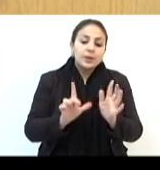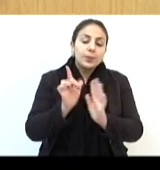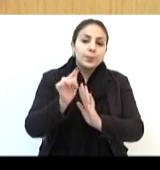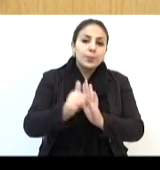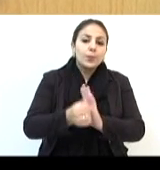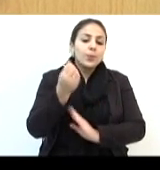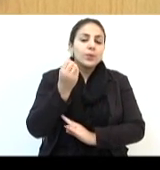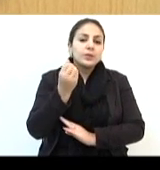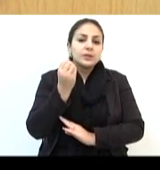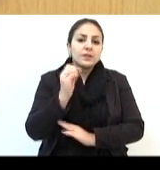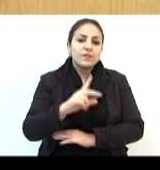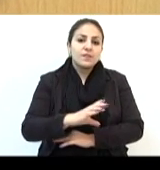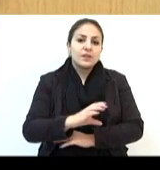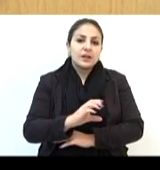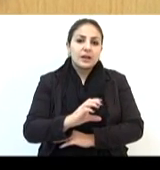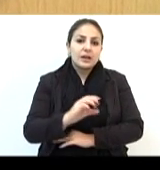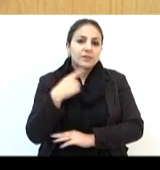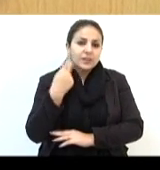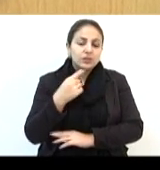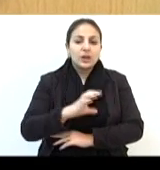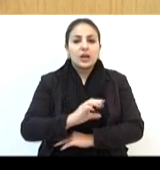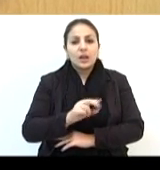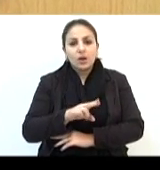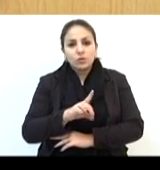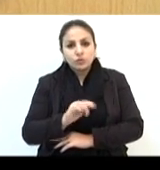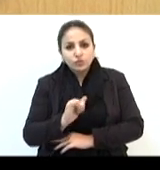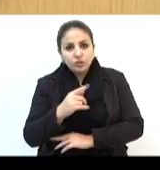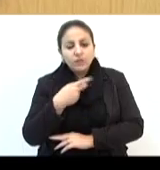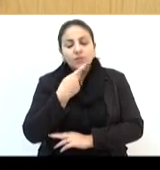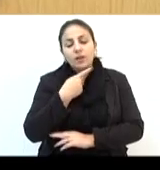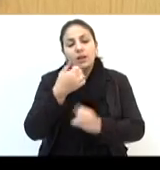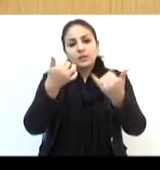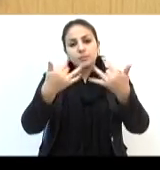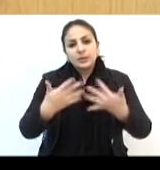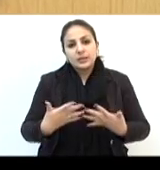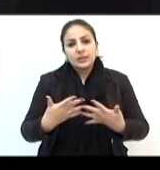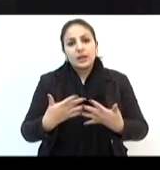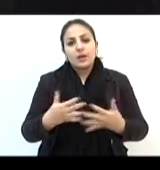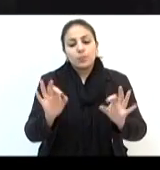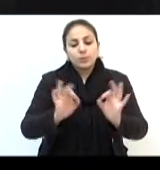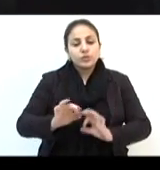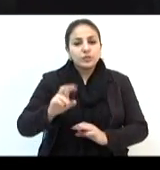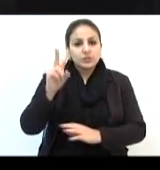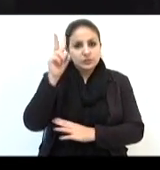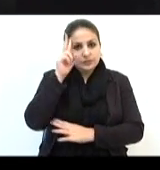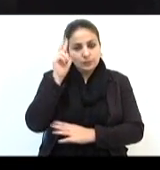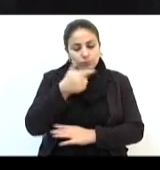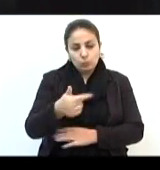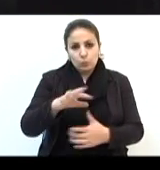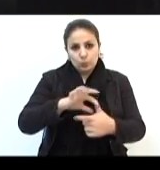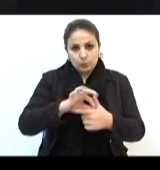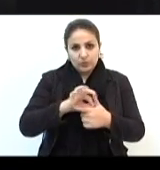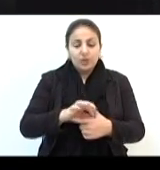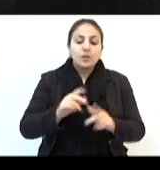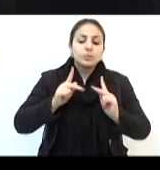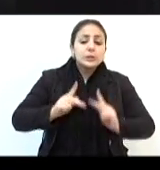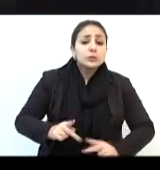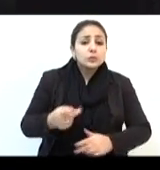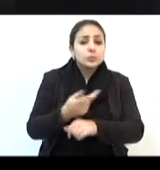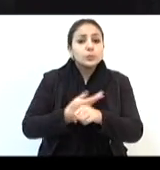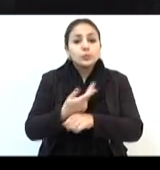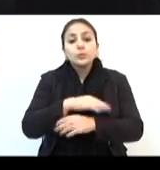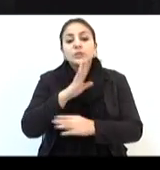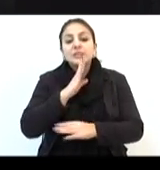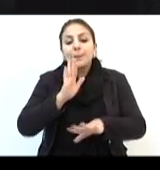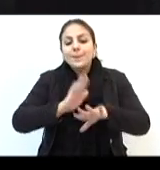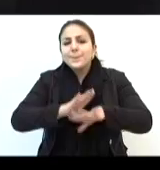Cláudia Furlaneto vai esclarecer os detalhes do projeto Segunda Sem Carne. Que as pessoas busquem conhecer um pouquinho mais